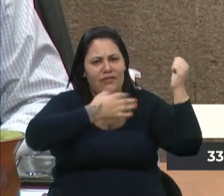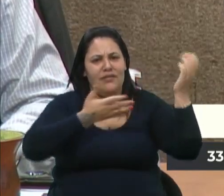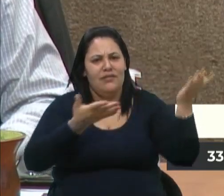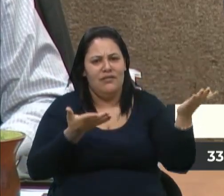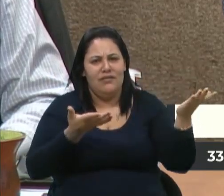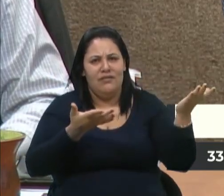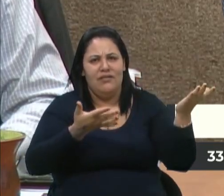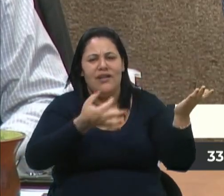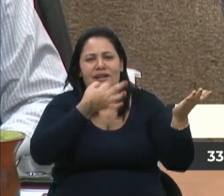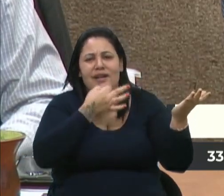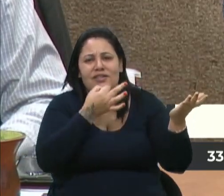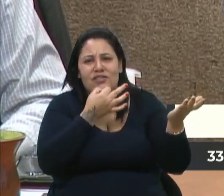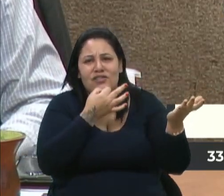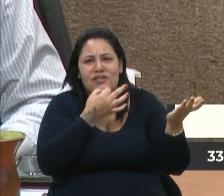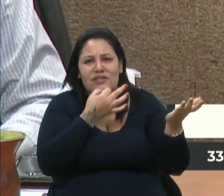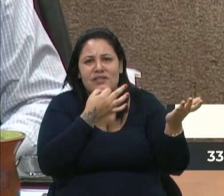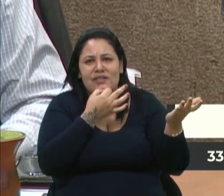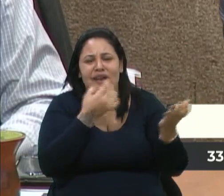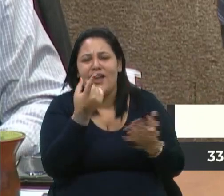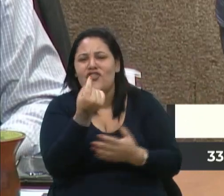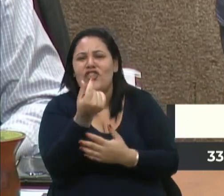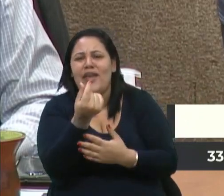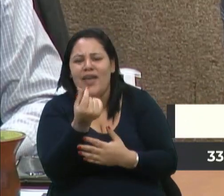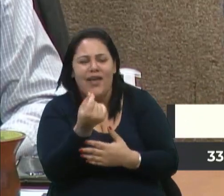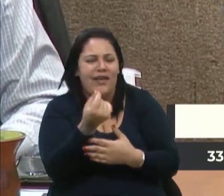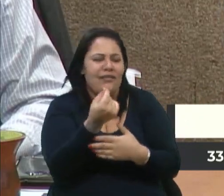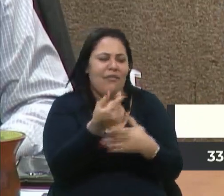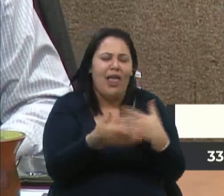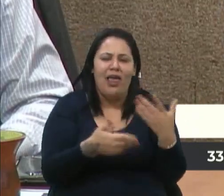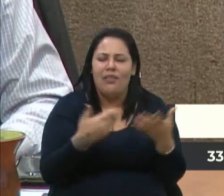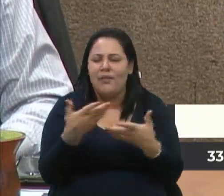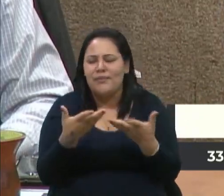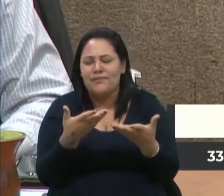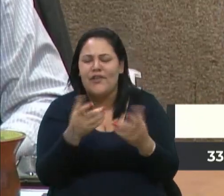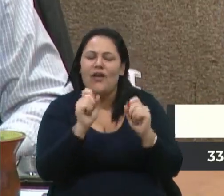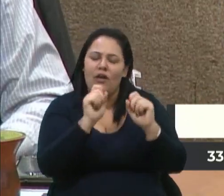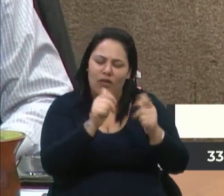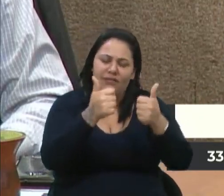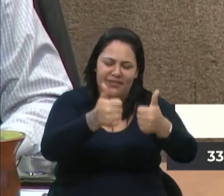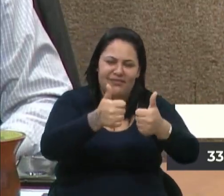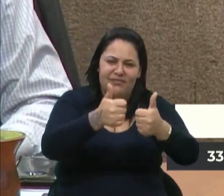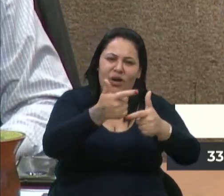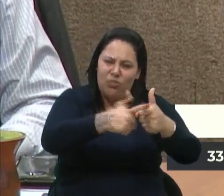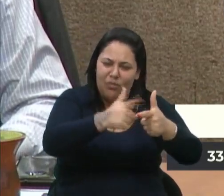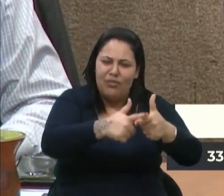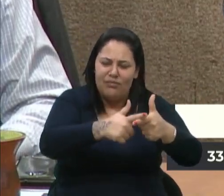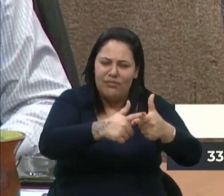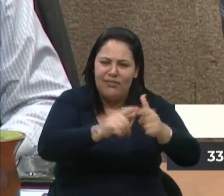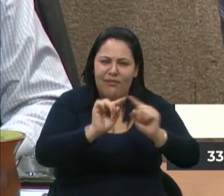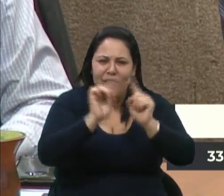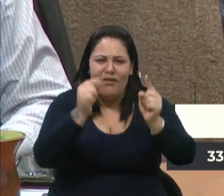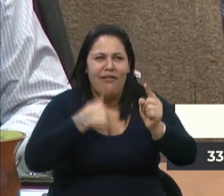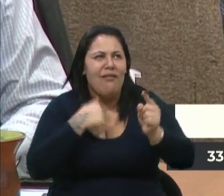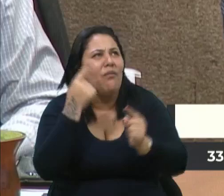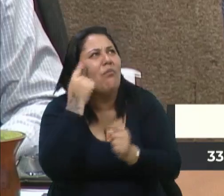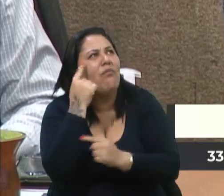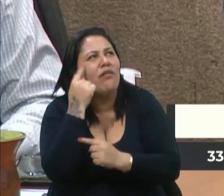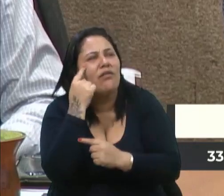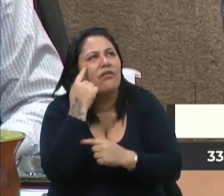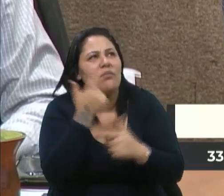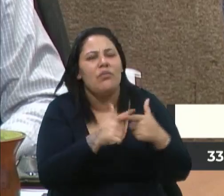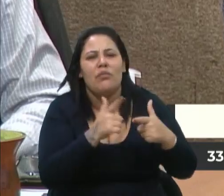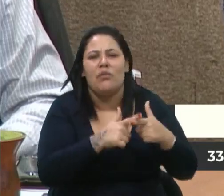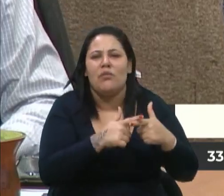não tem outro problema. Essa história de dinheiro, de não sei o quê, claro, isso é um problema, a gente sabe disso. Né? Mas eu digo assim, o